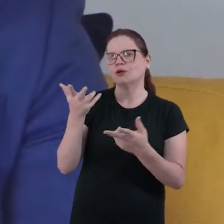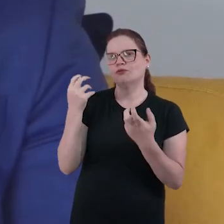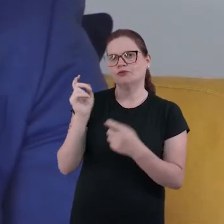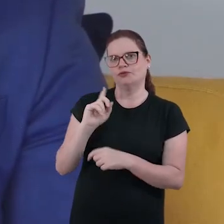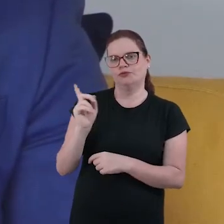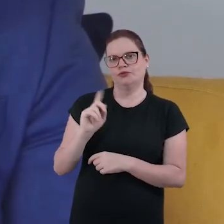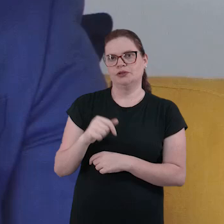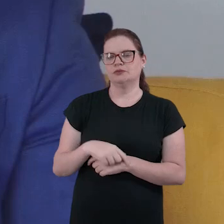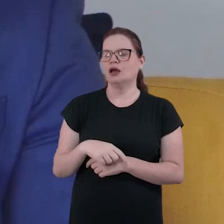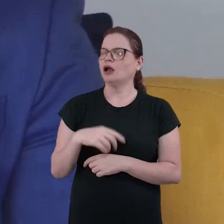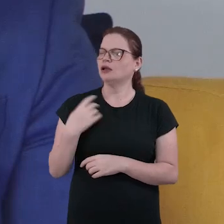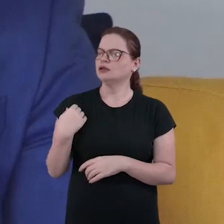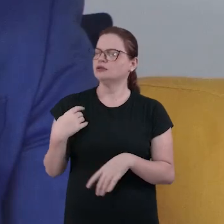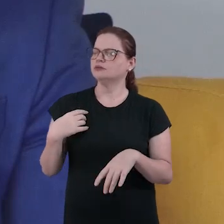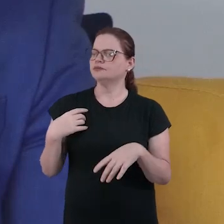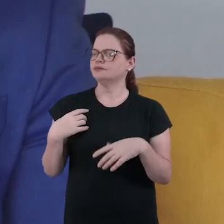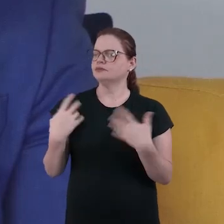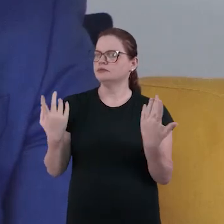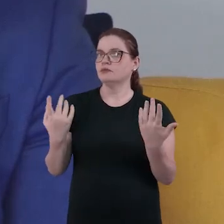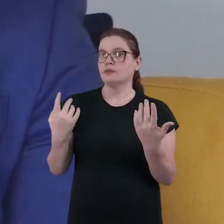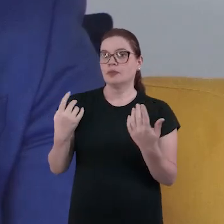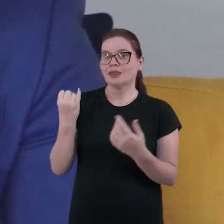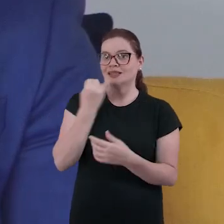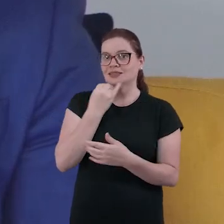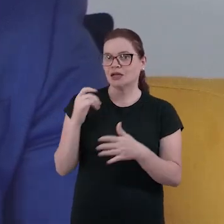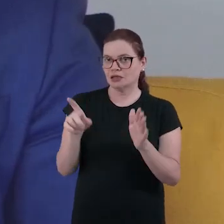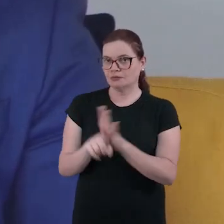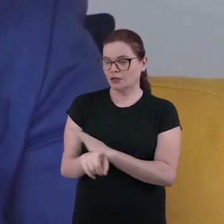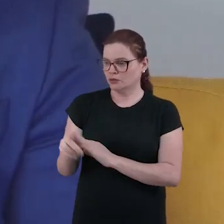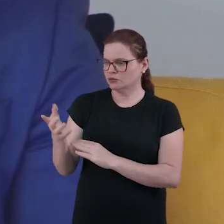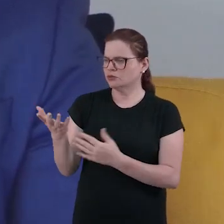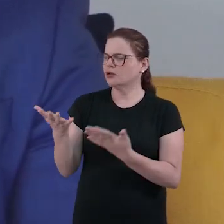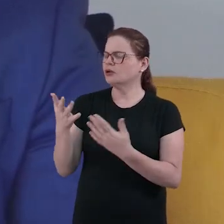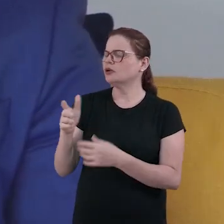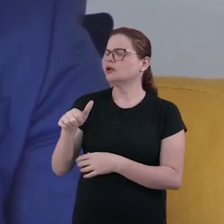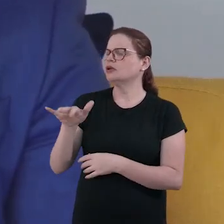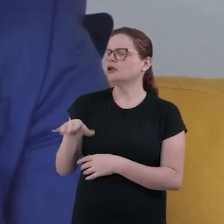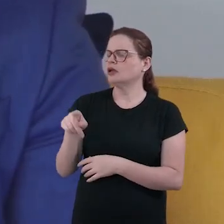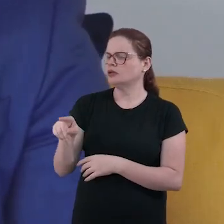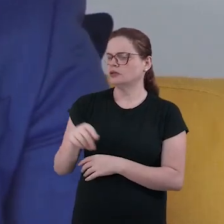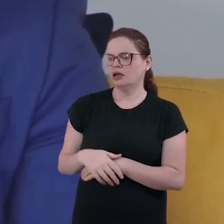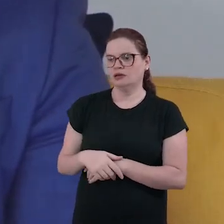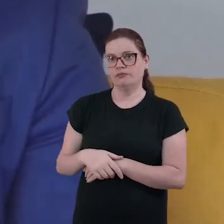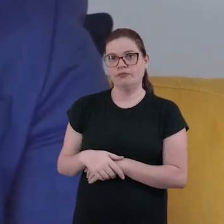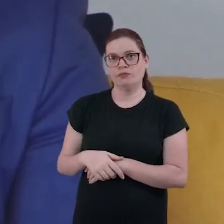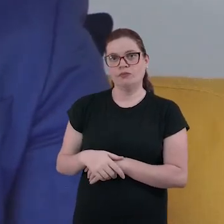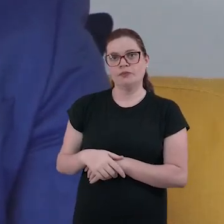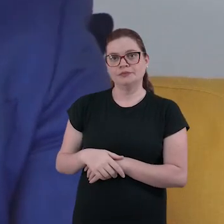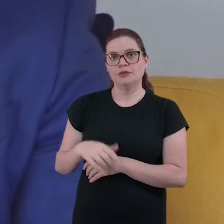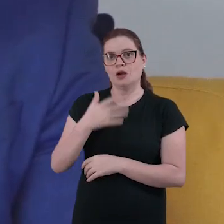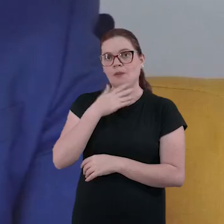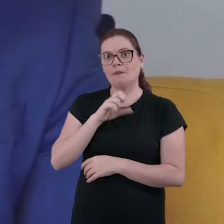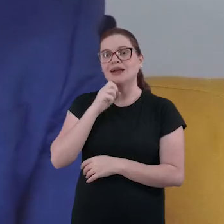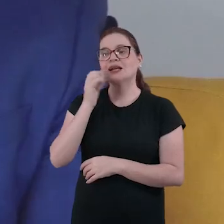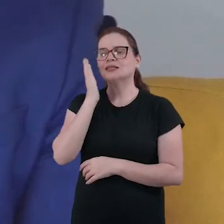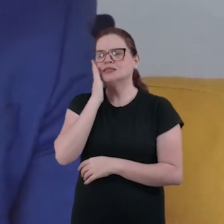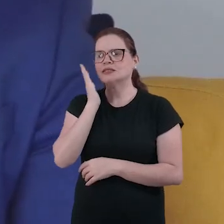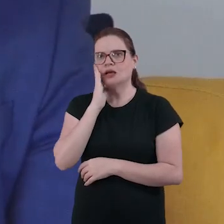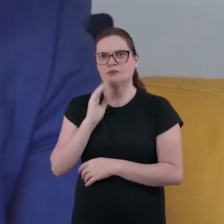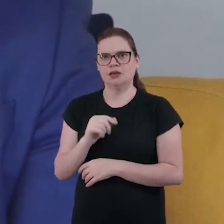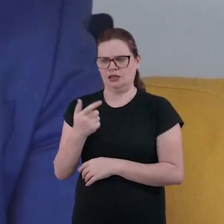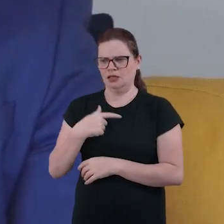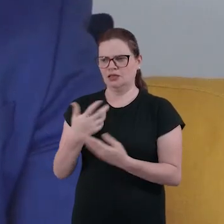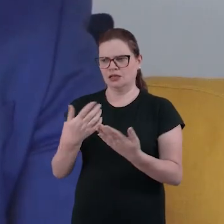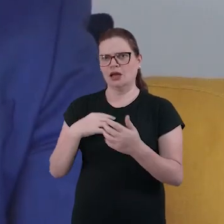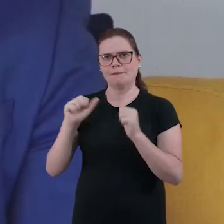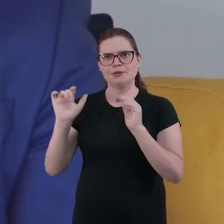O pai, ele está justamente pronto para nos atender. Mas há uma pergunta: quem realmente nós somos